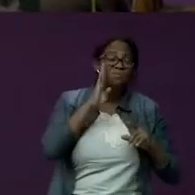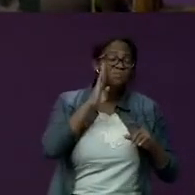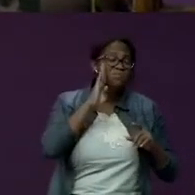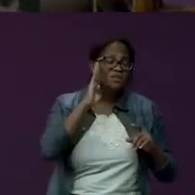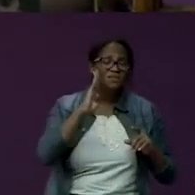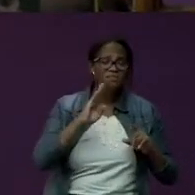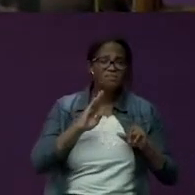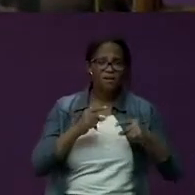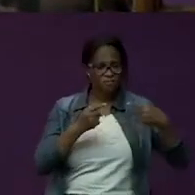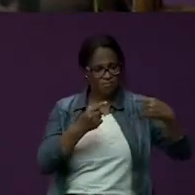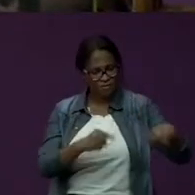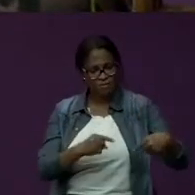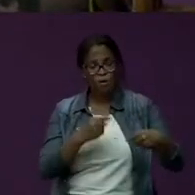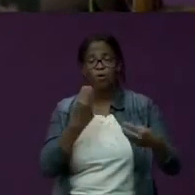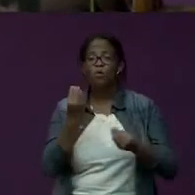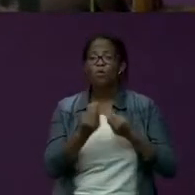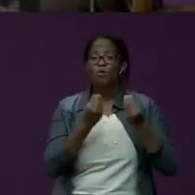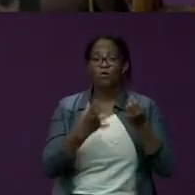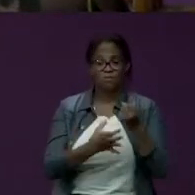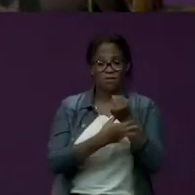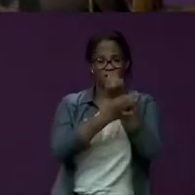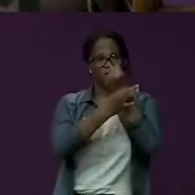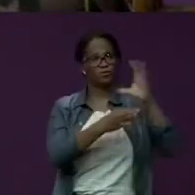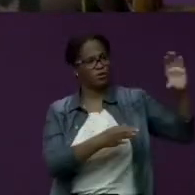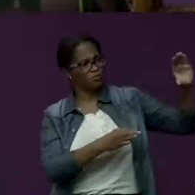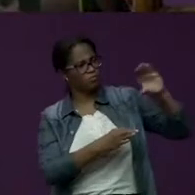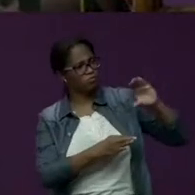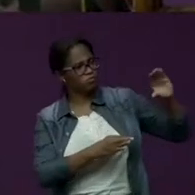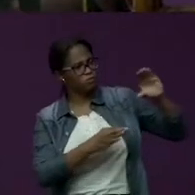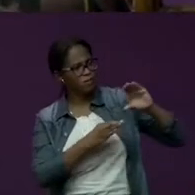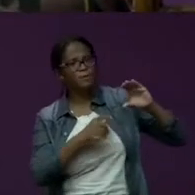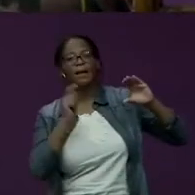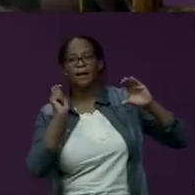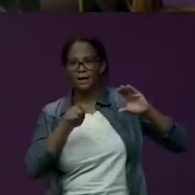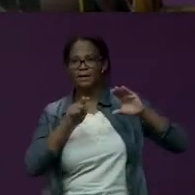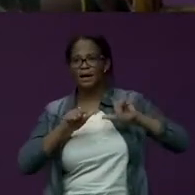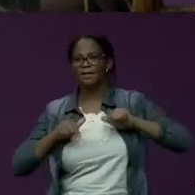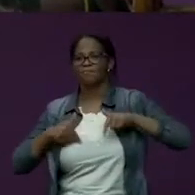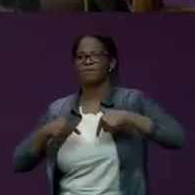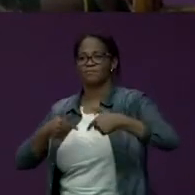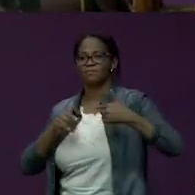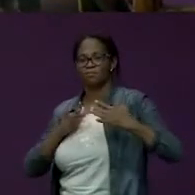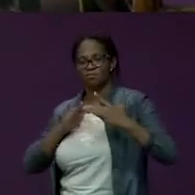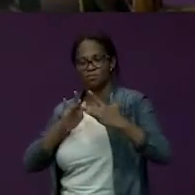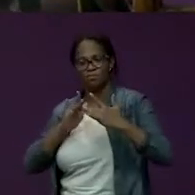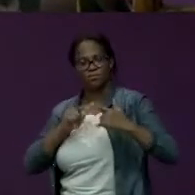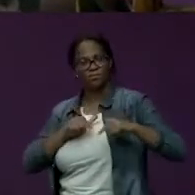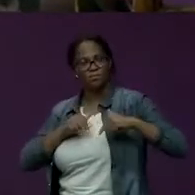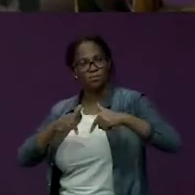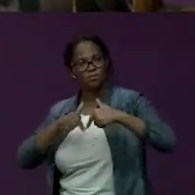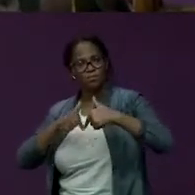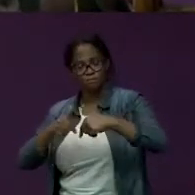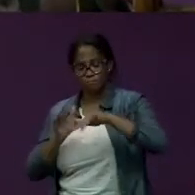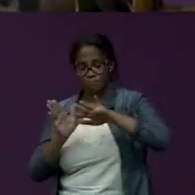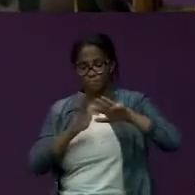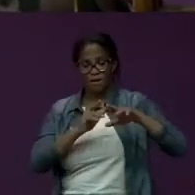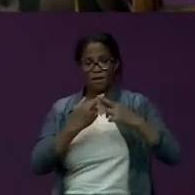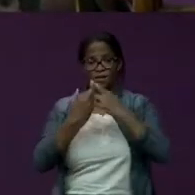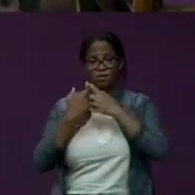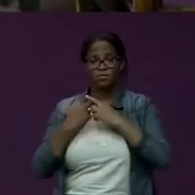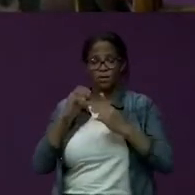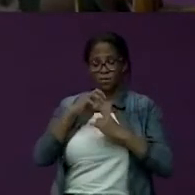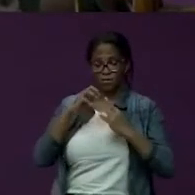como garantir investimentos compatíveis com o papel da Fiocruz num contexto